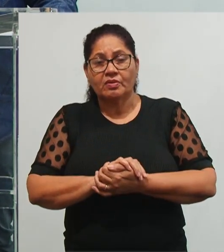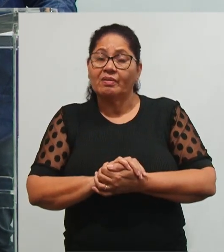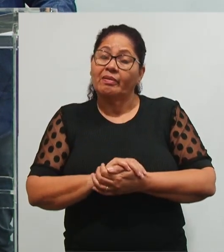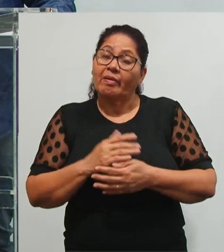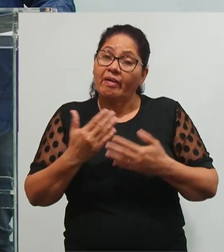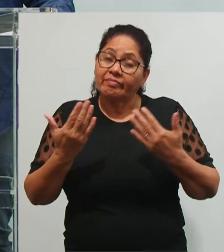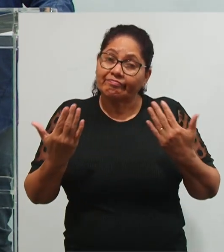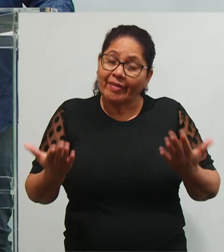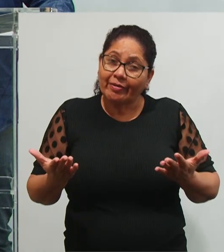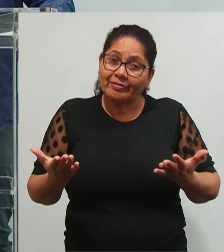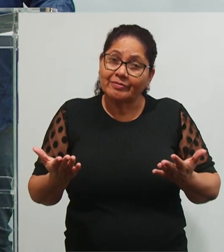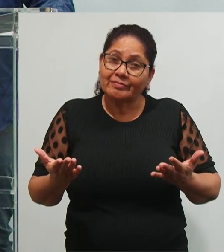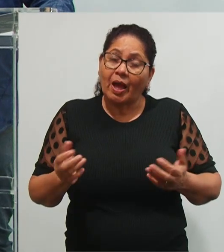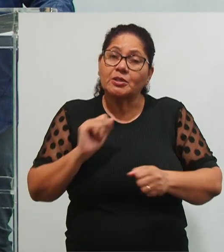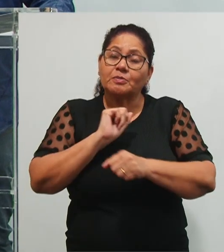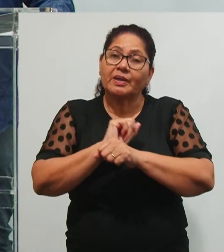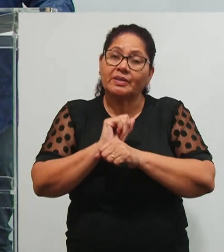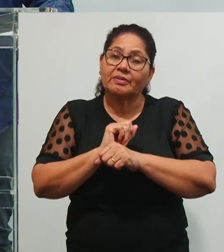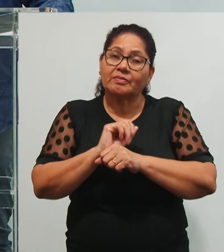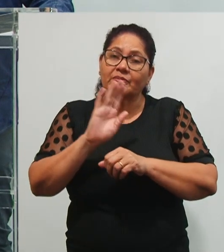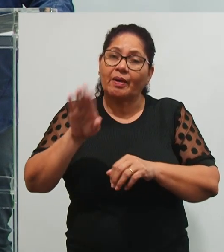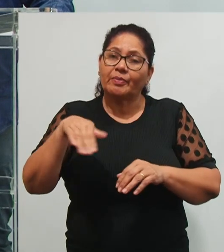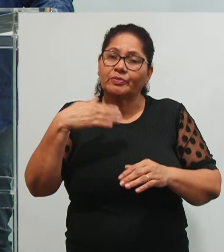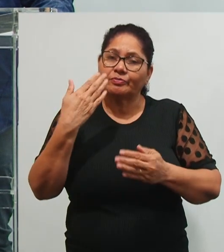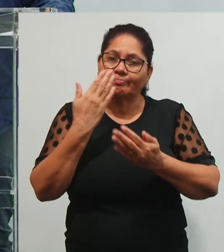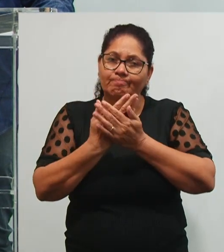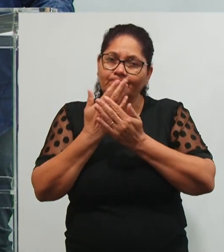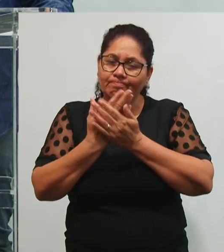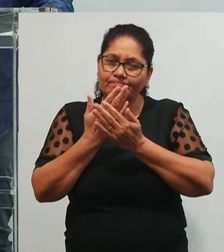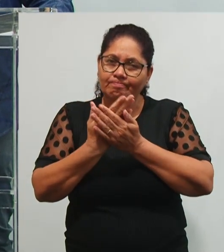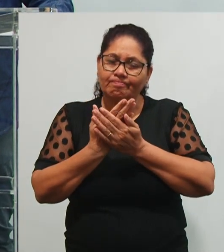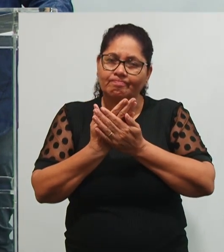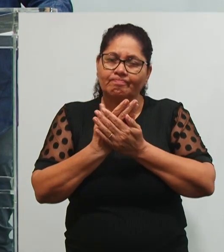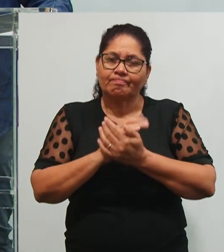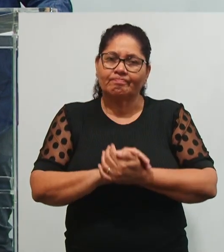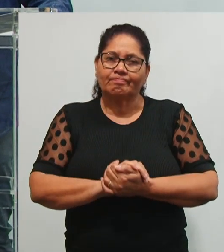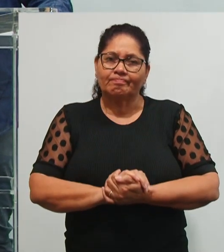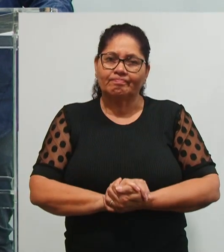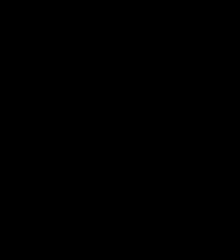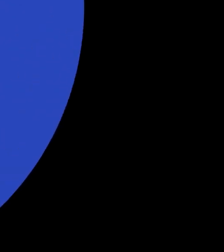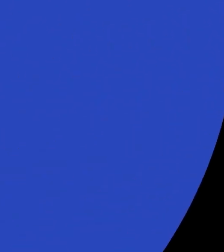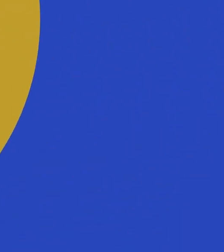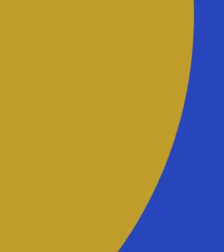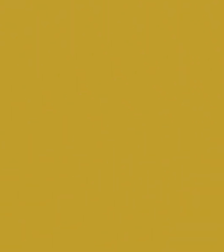disciplina. É isso. Esperamos vocês na próxima aula.